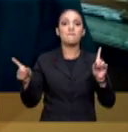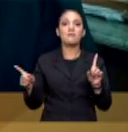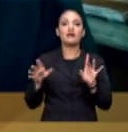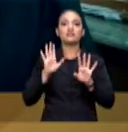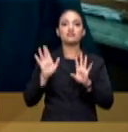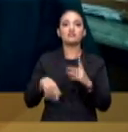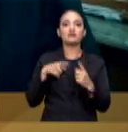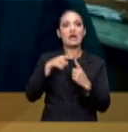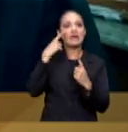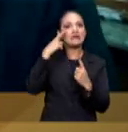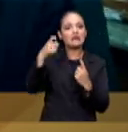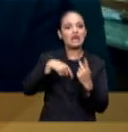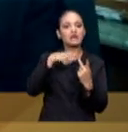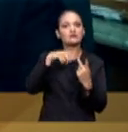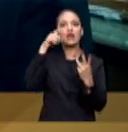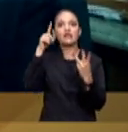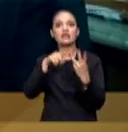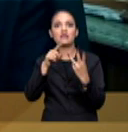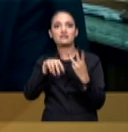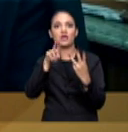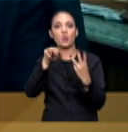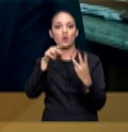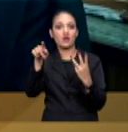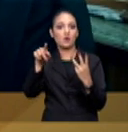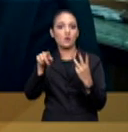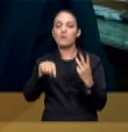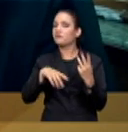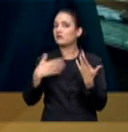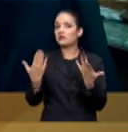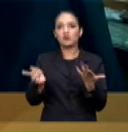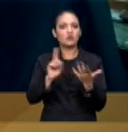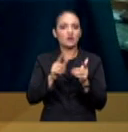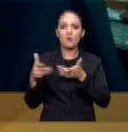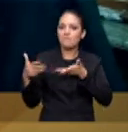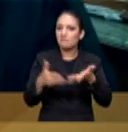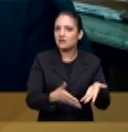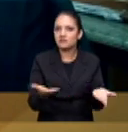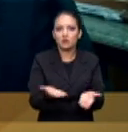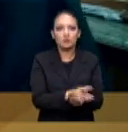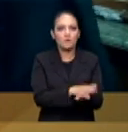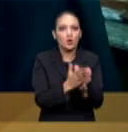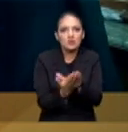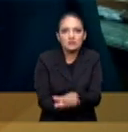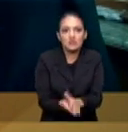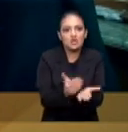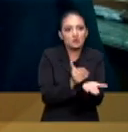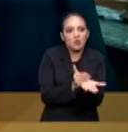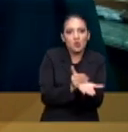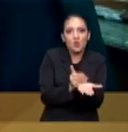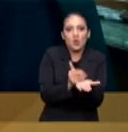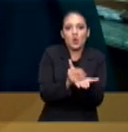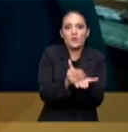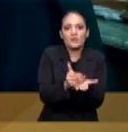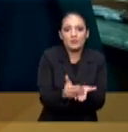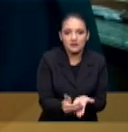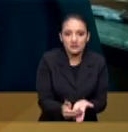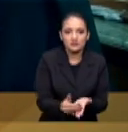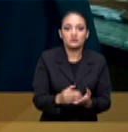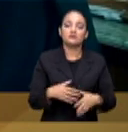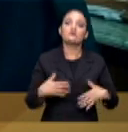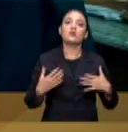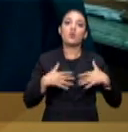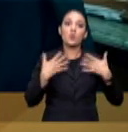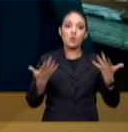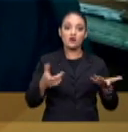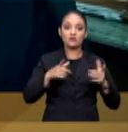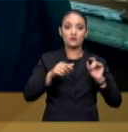interessada. Não participou, portanto, do processo de conhecimento no qual prolatada a